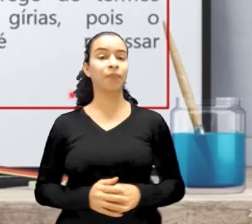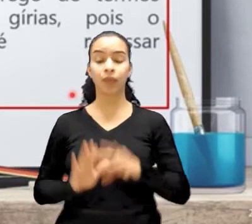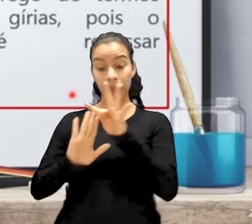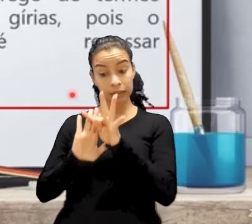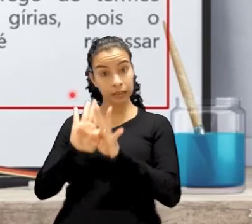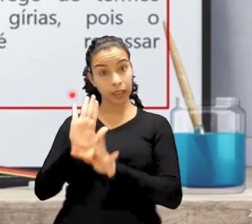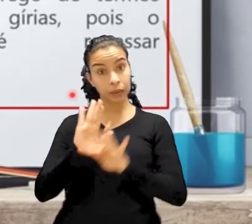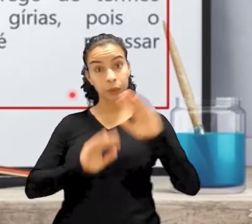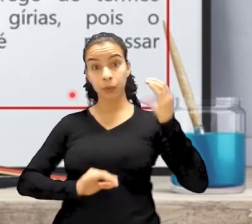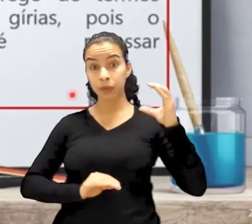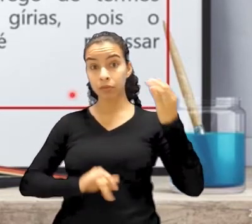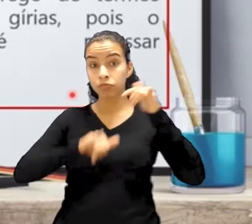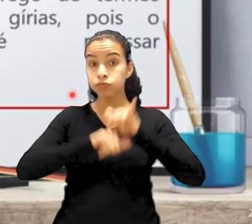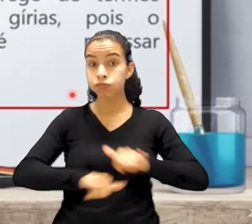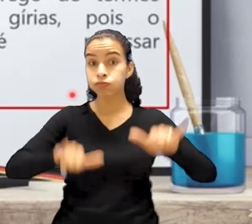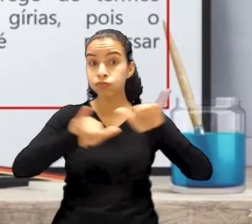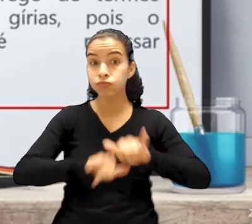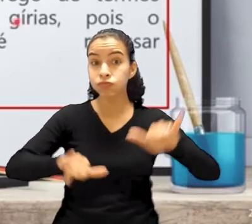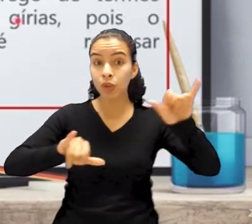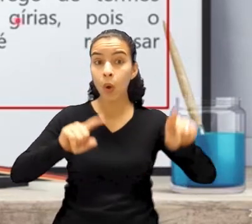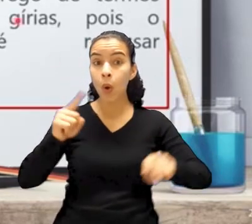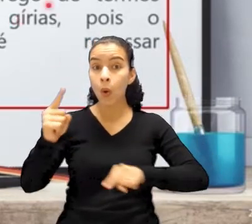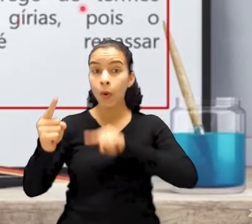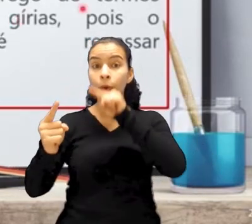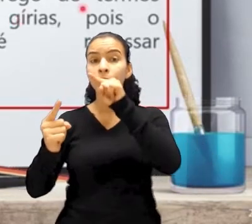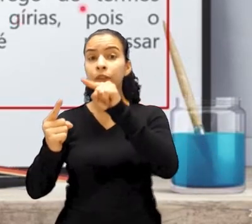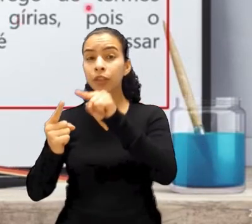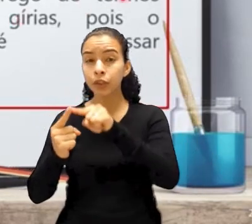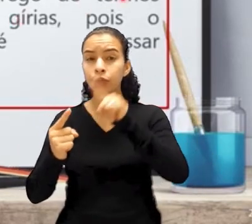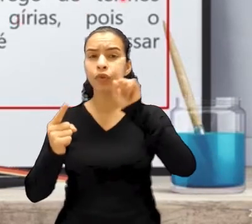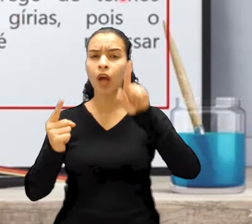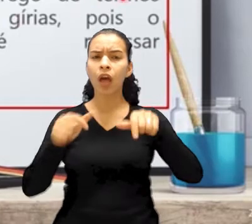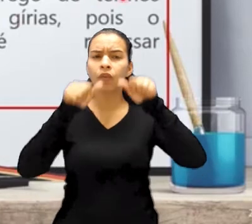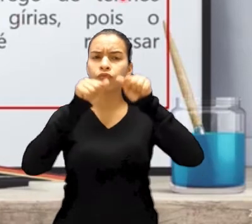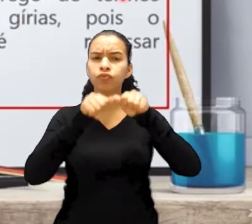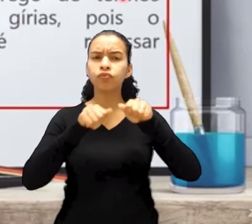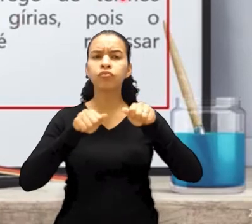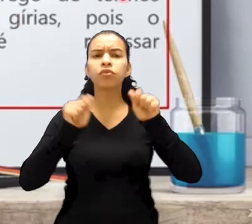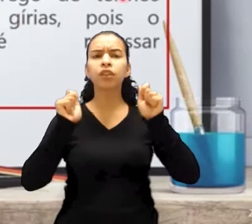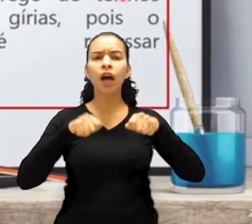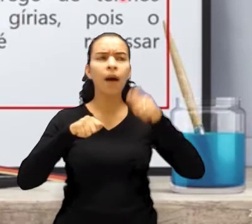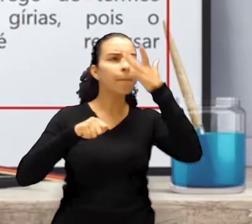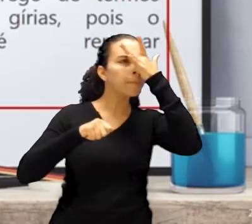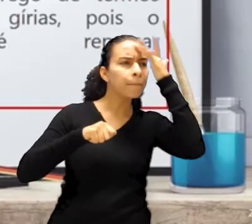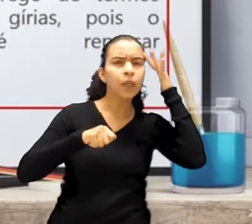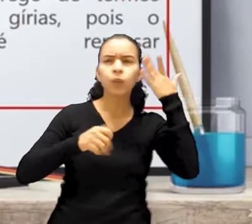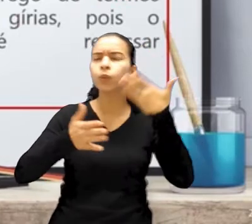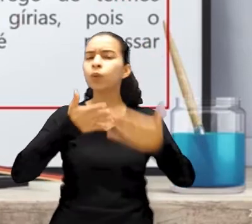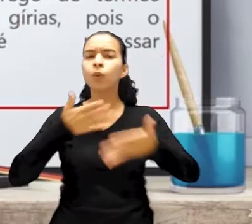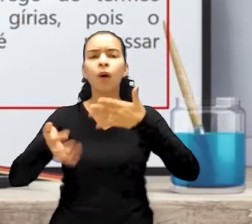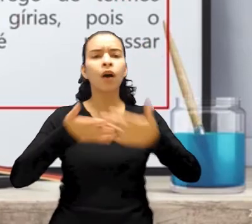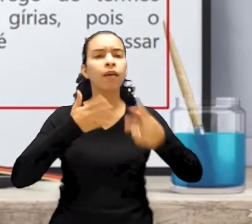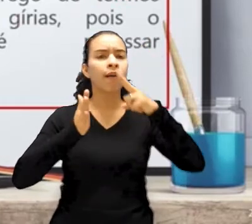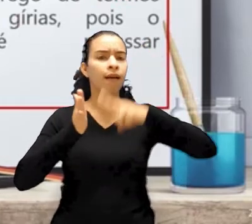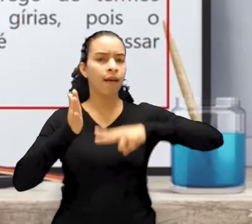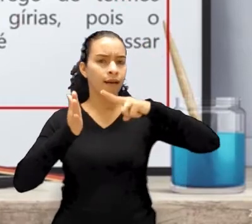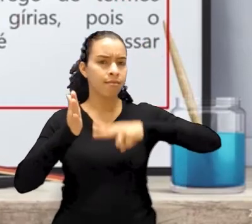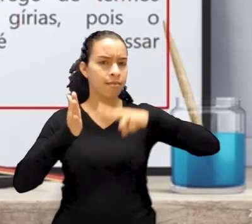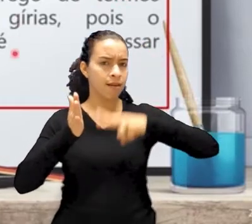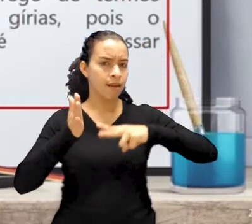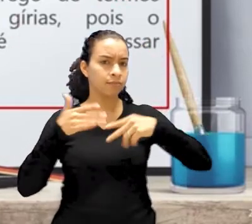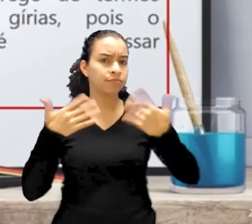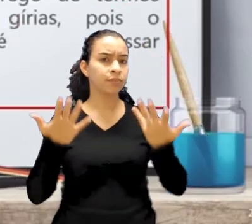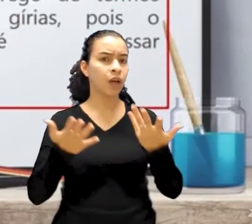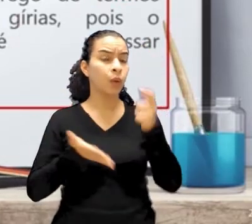pessoas, normalmente ele é escrito com uma linguagem formal, tá? Deve ser evitado, então,